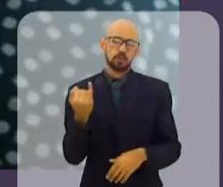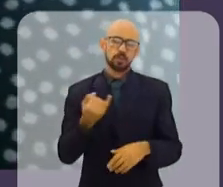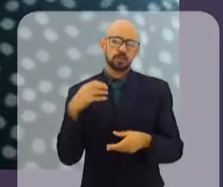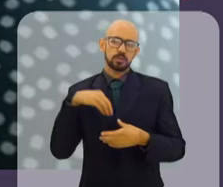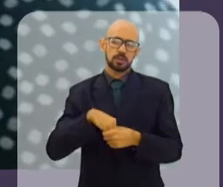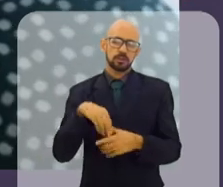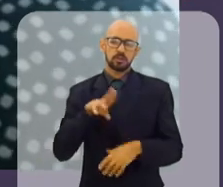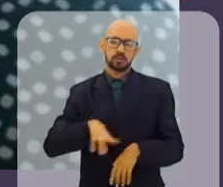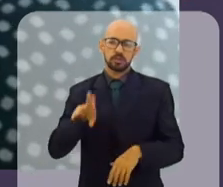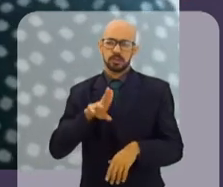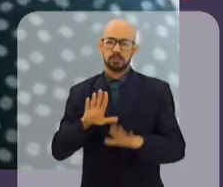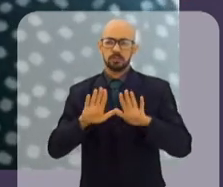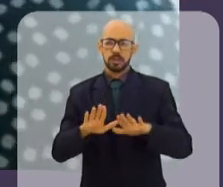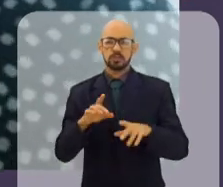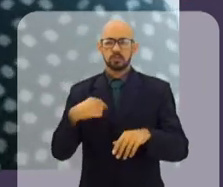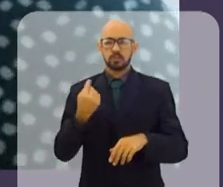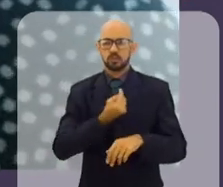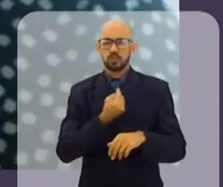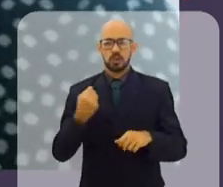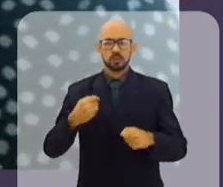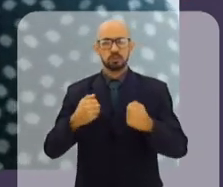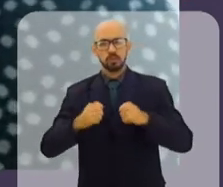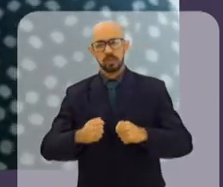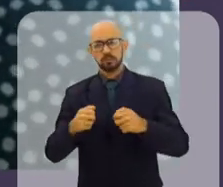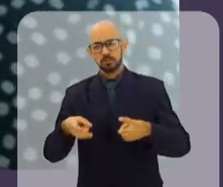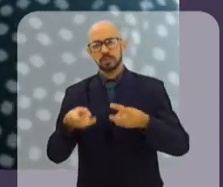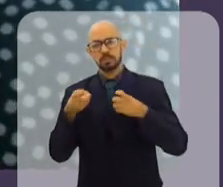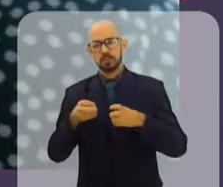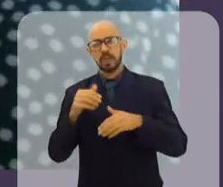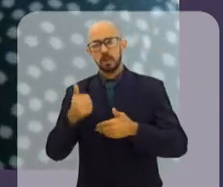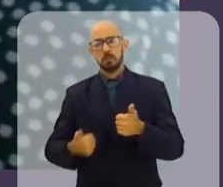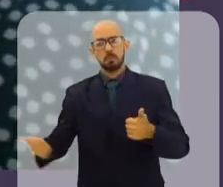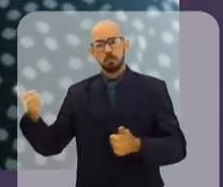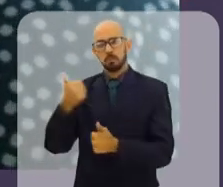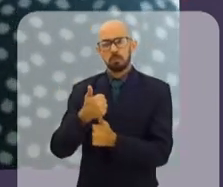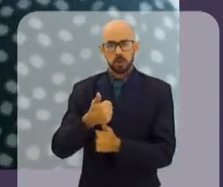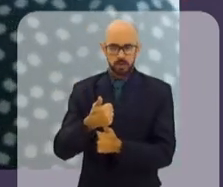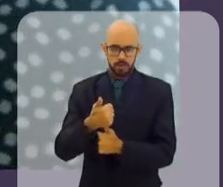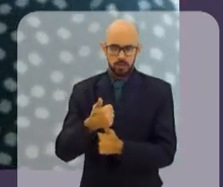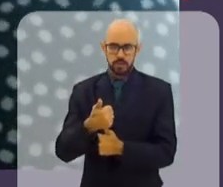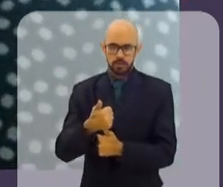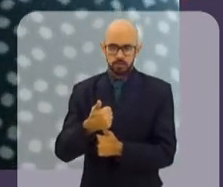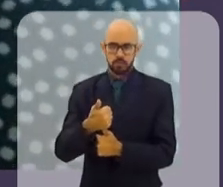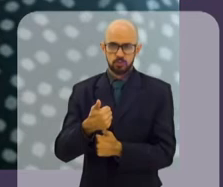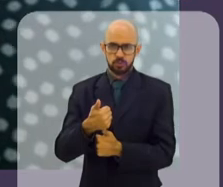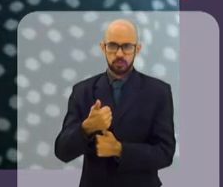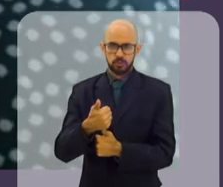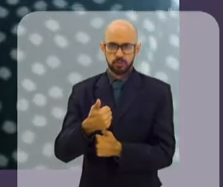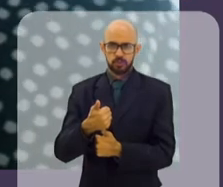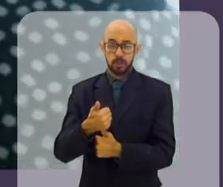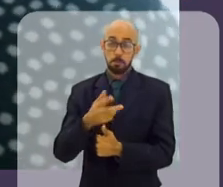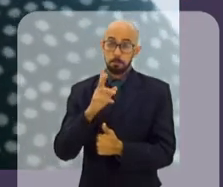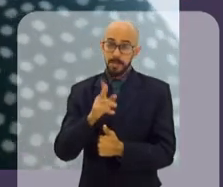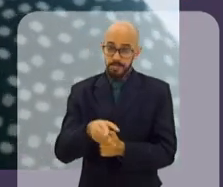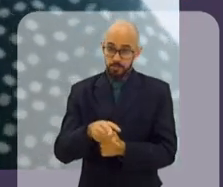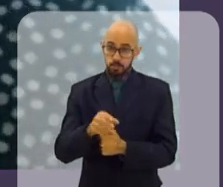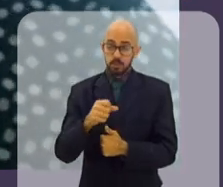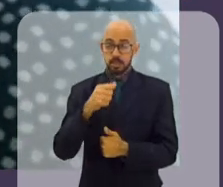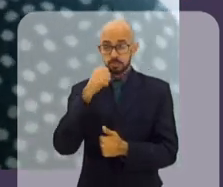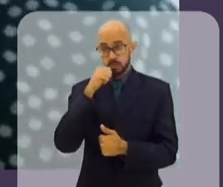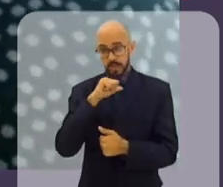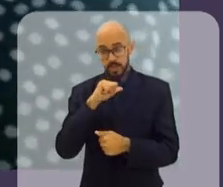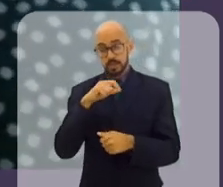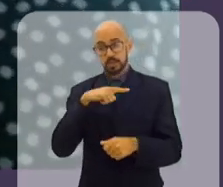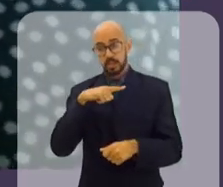academia. O que a gente pode ver nos últimos anos é um protagonismo feminino. E ainda que